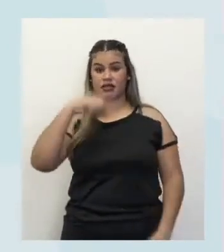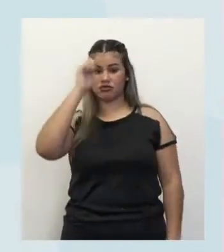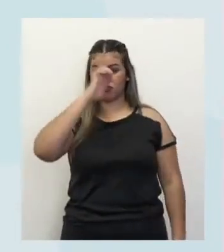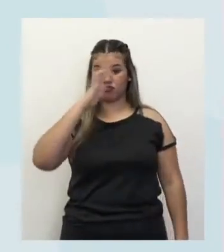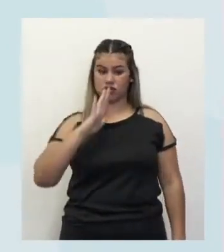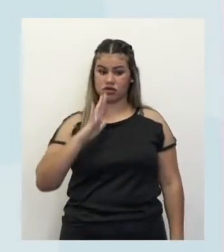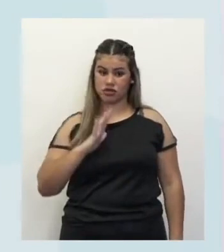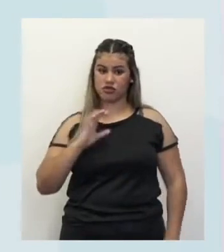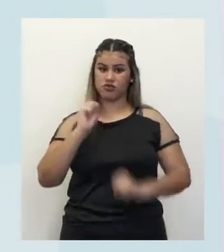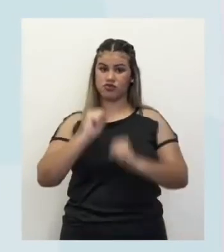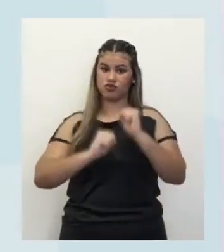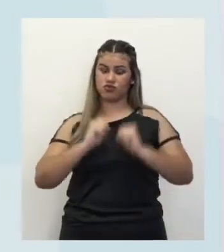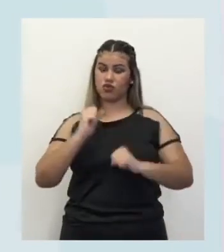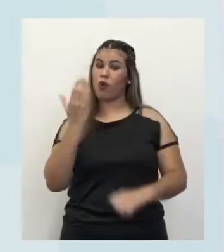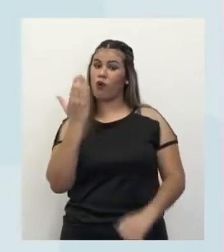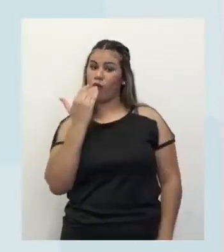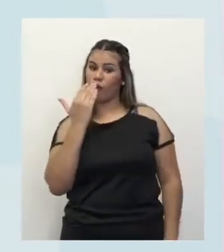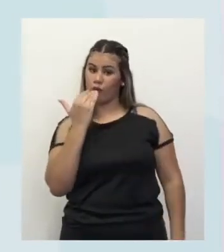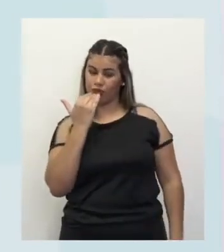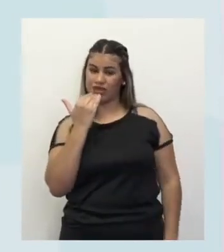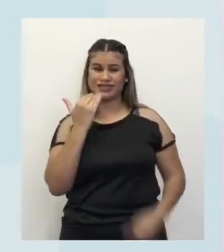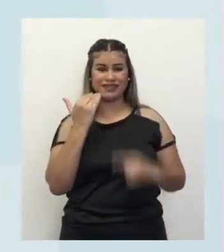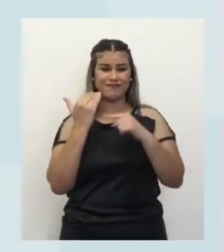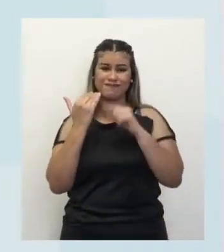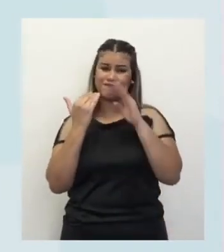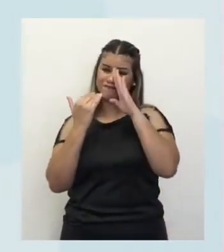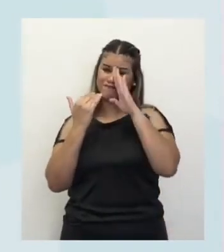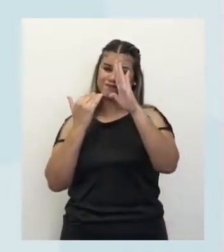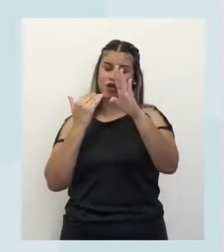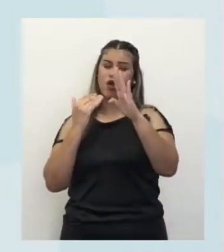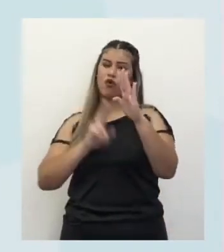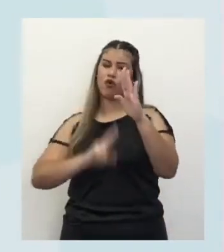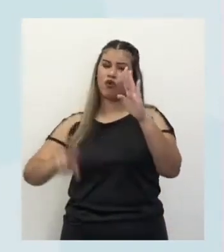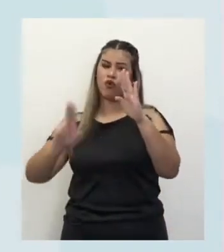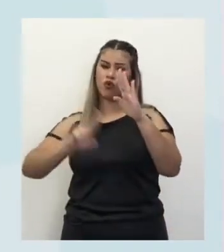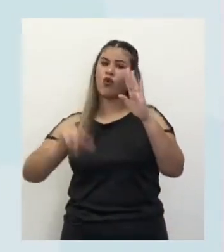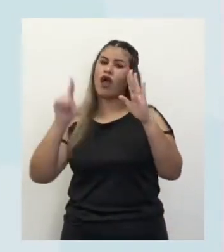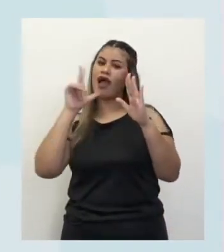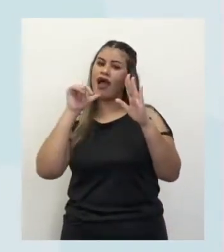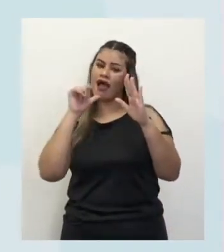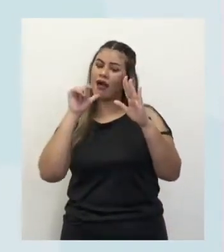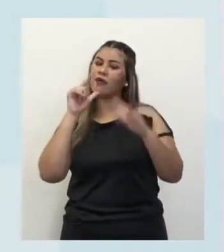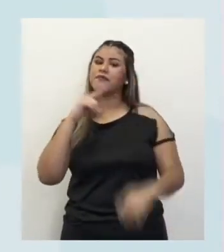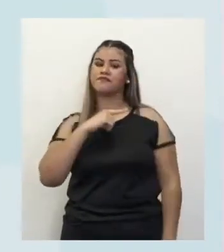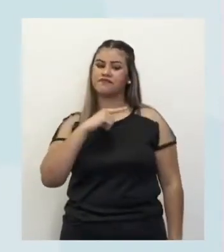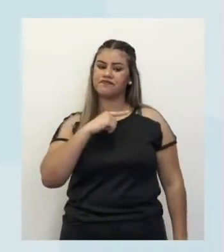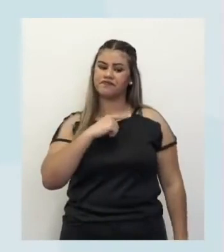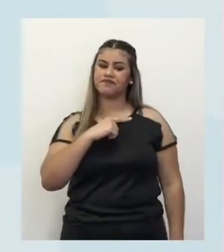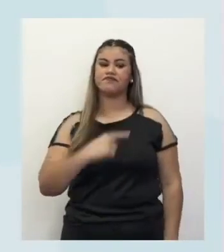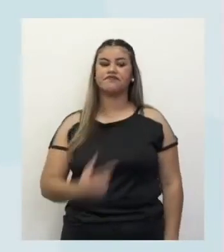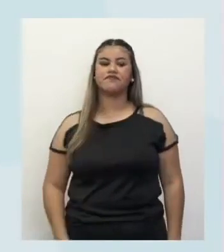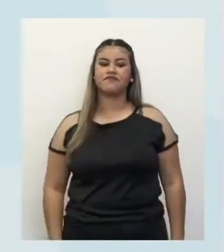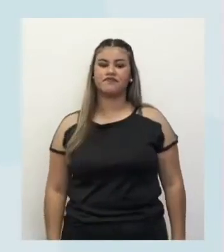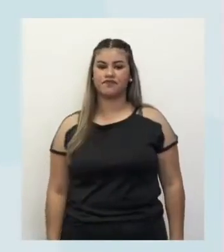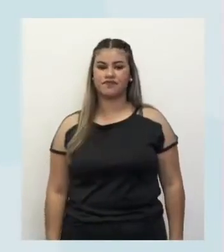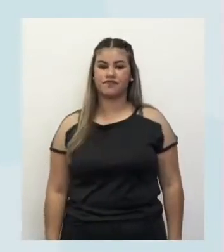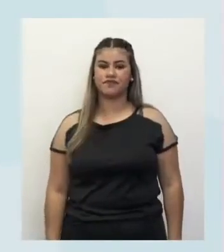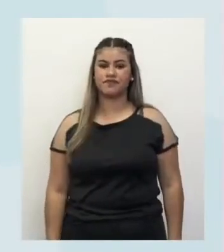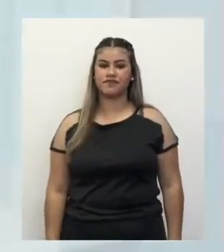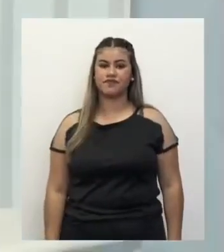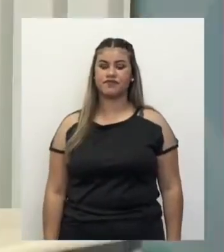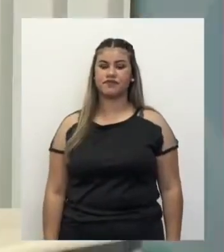a indústria de alimentos é uma das principais consumidoras desse tipo de recurso. Então, será